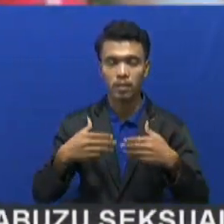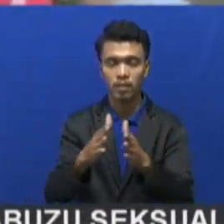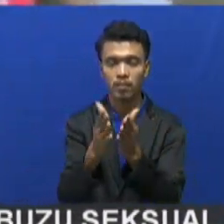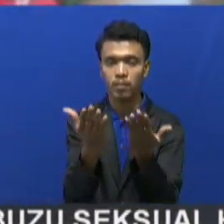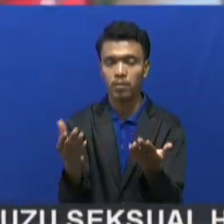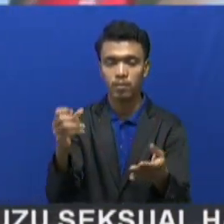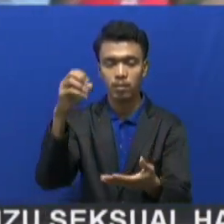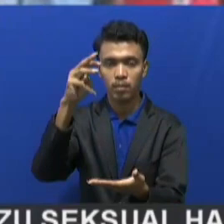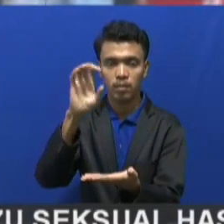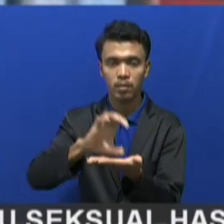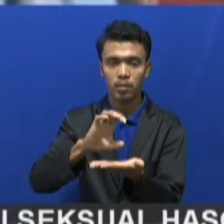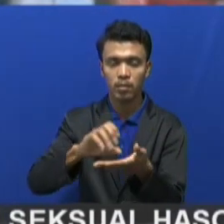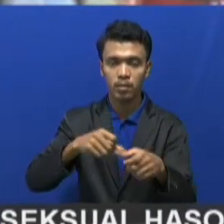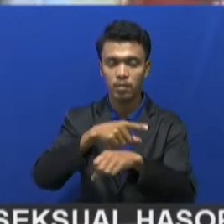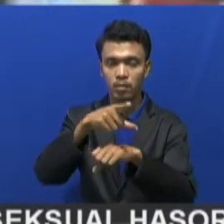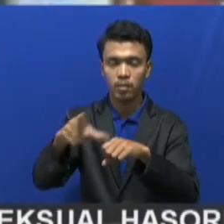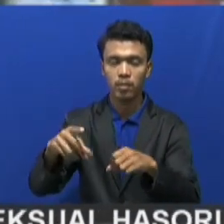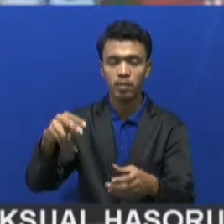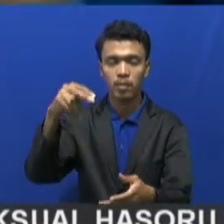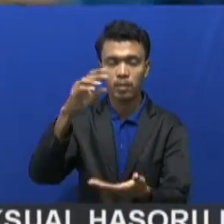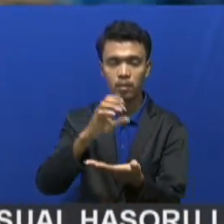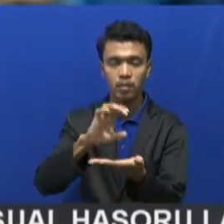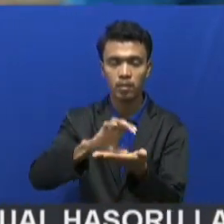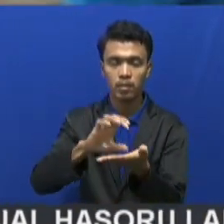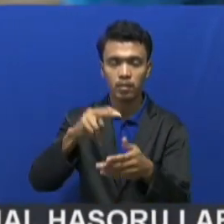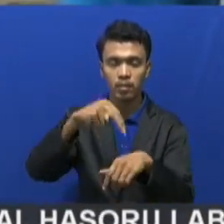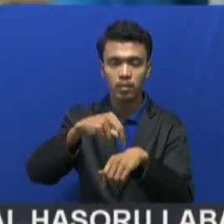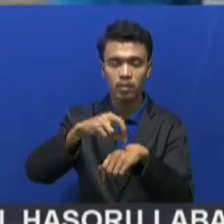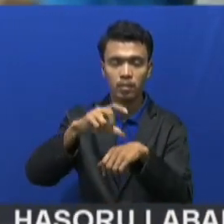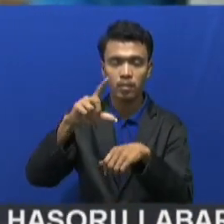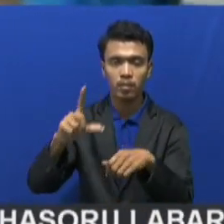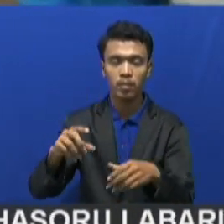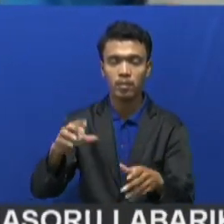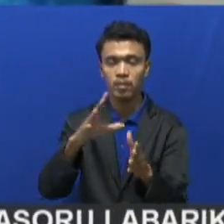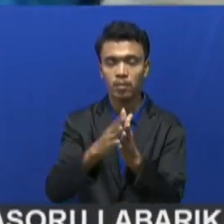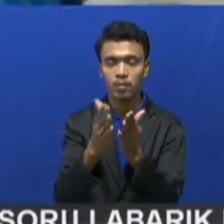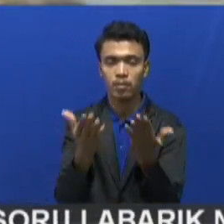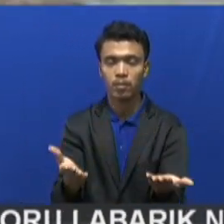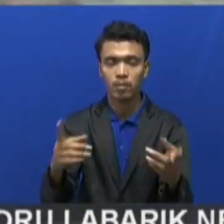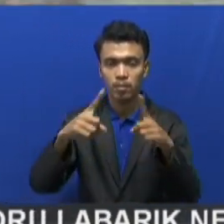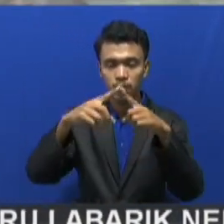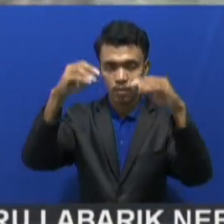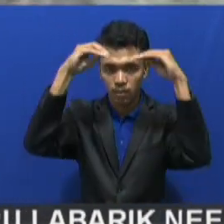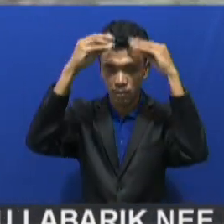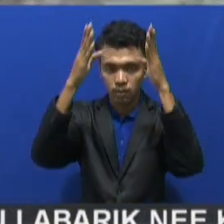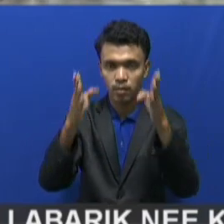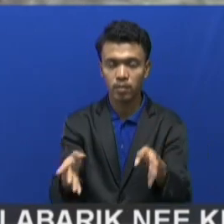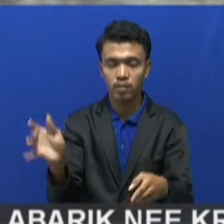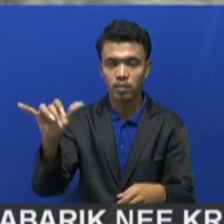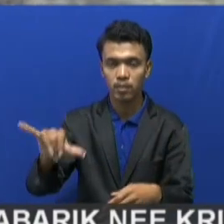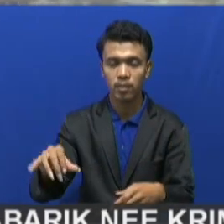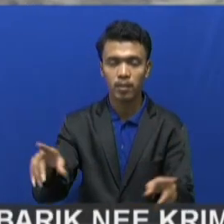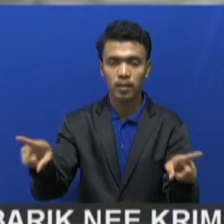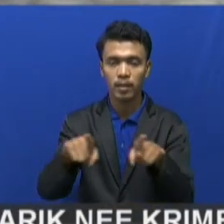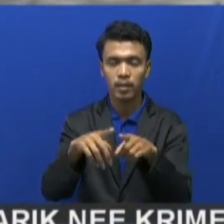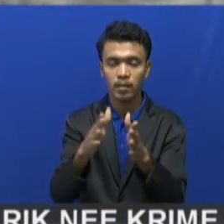Sociais, Naturais, Literacia Teto, no português, no tang manual ba docente Sira. Ane sandau Livru, amila